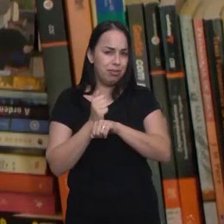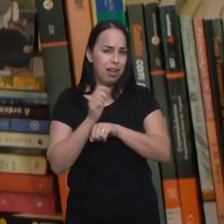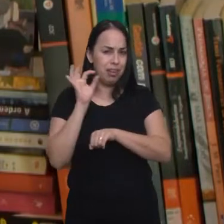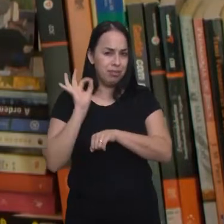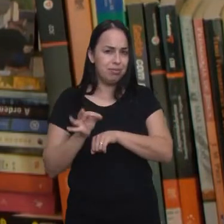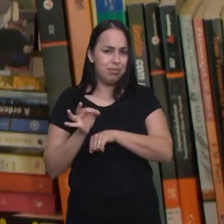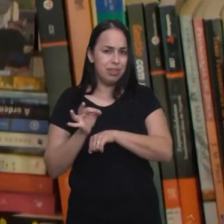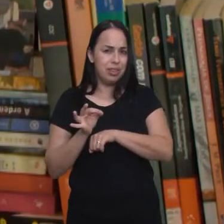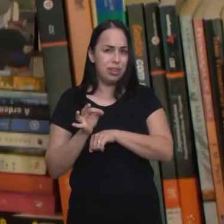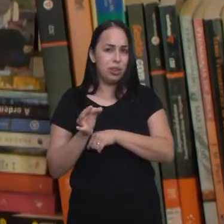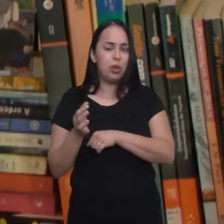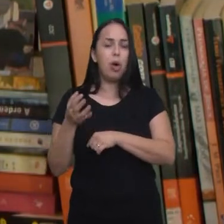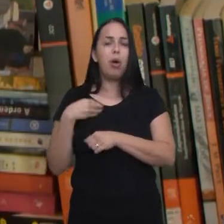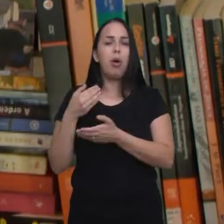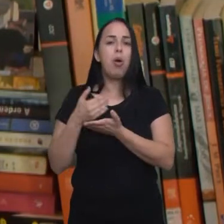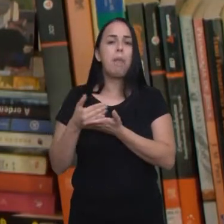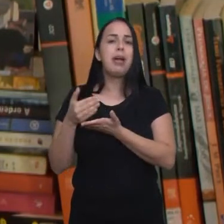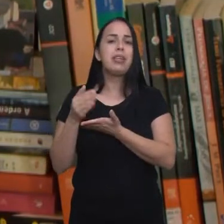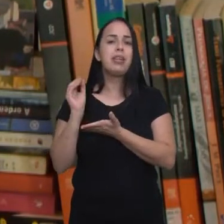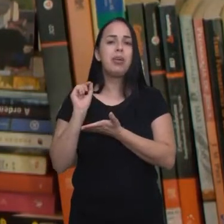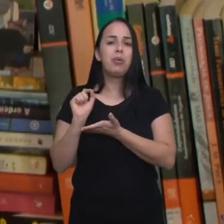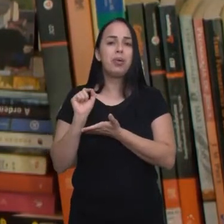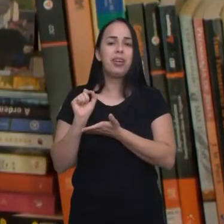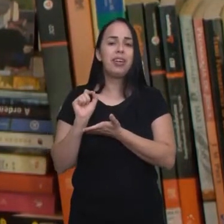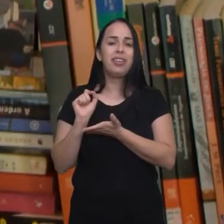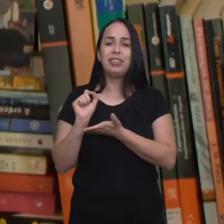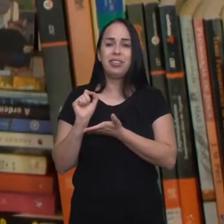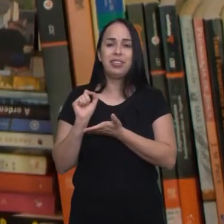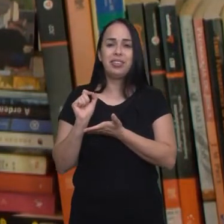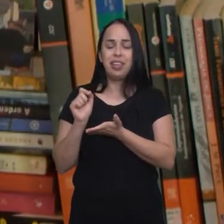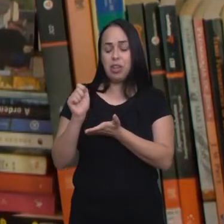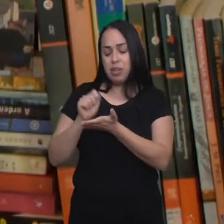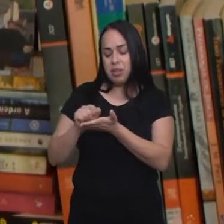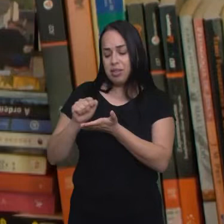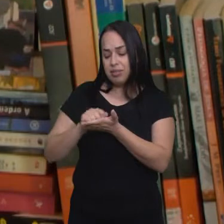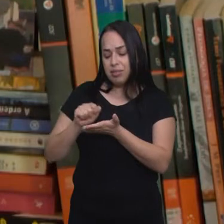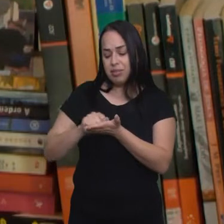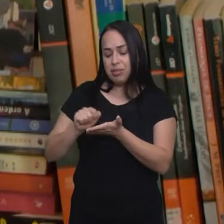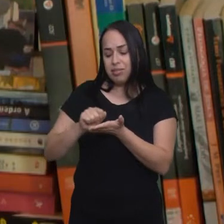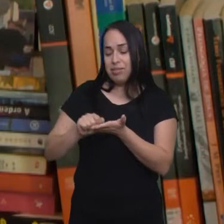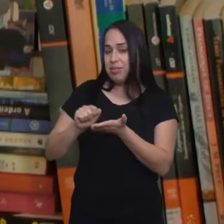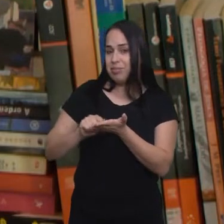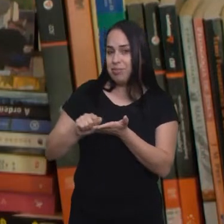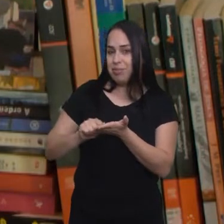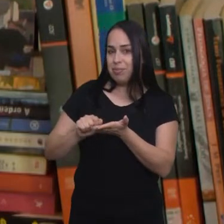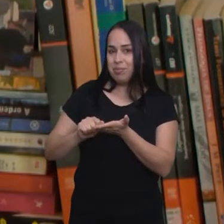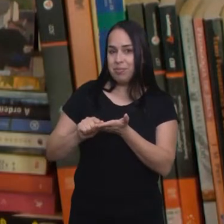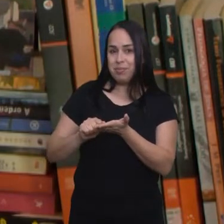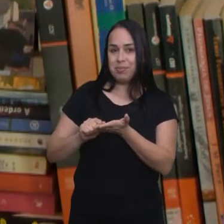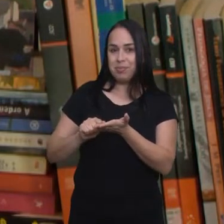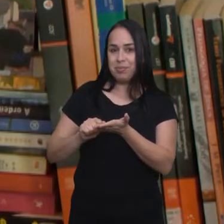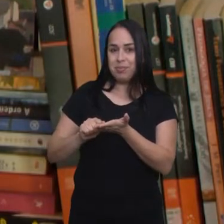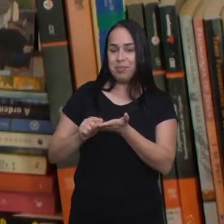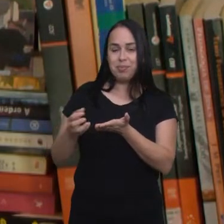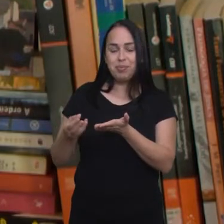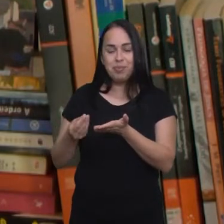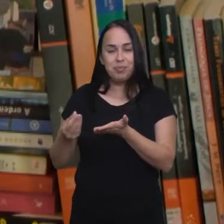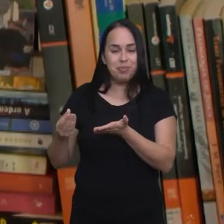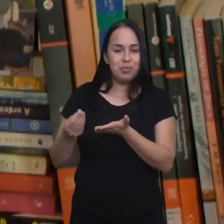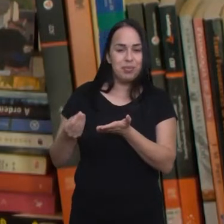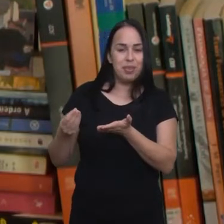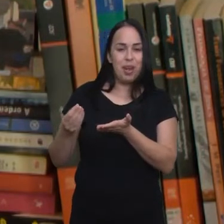quando eu comecei a escrever coisas relacionadas